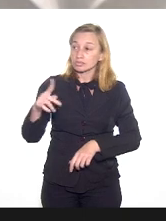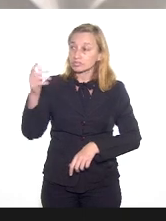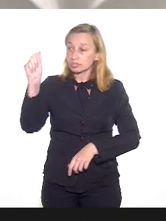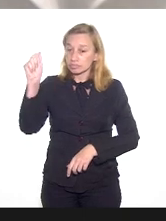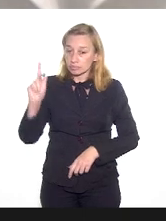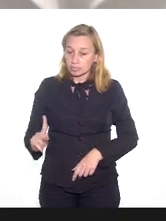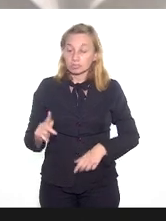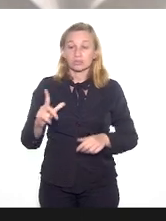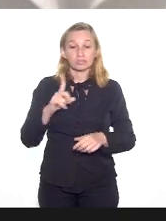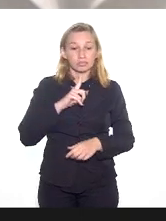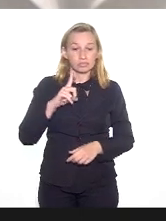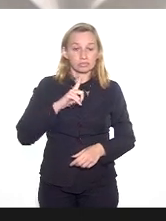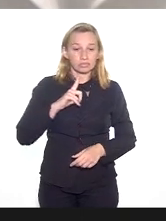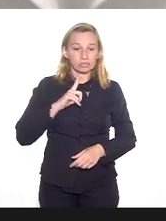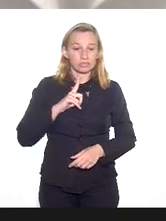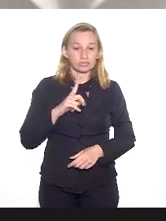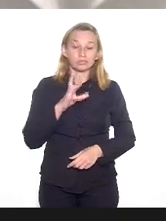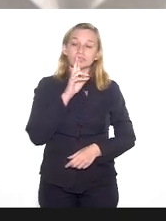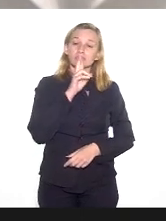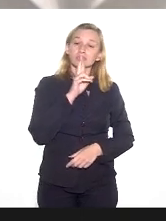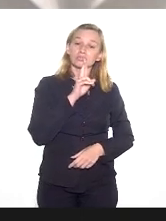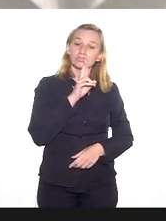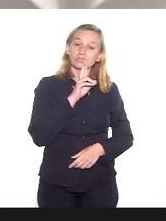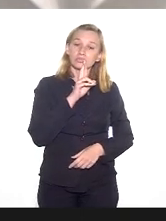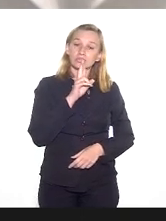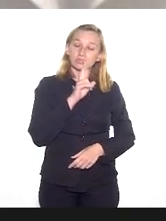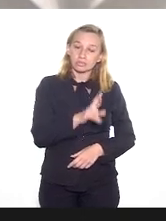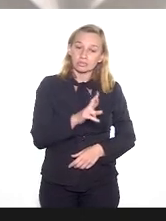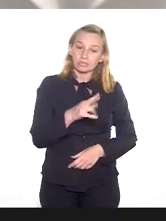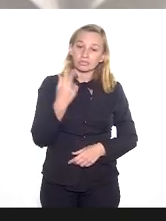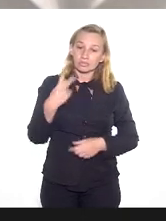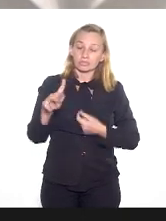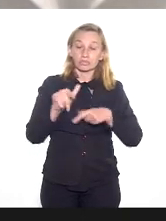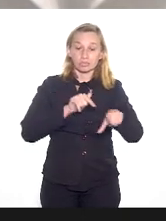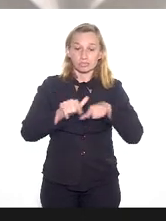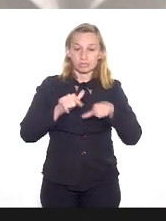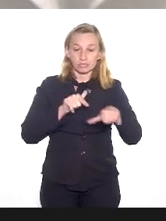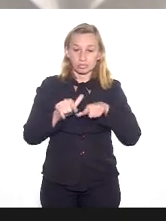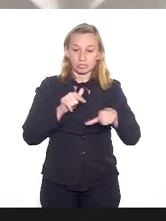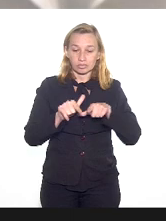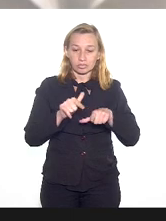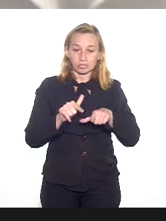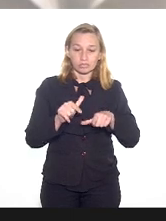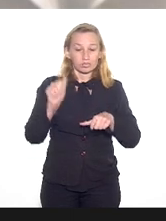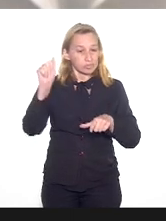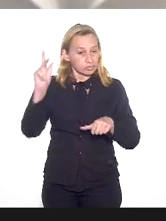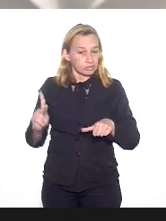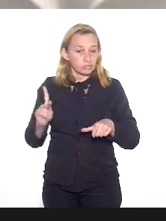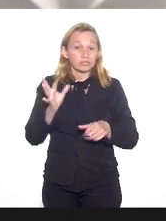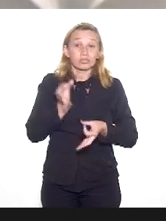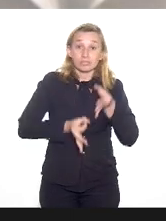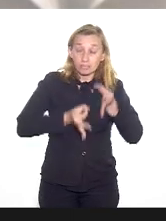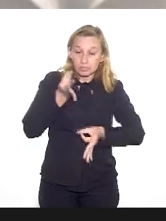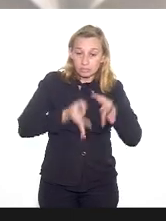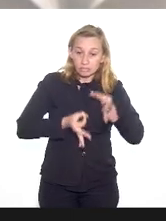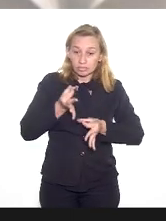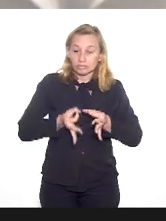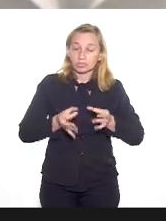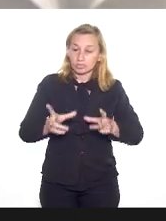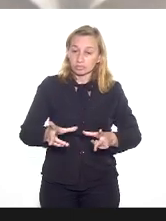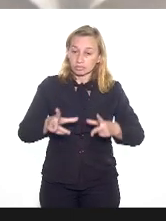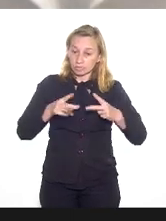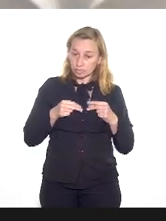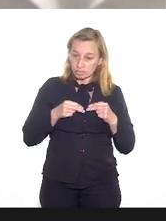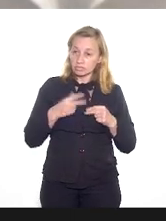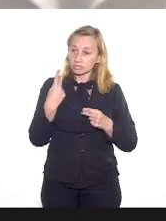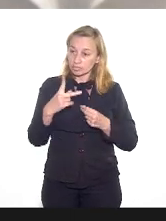aposentadoria, tivessem o reconhecimento do seu trabalho através, né, de uma aposentadoria justa, meritória, pela